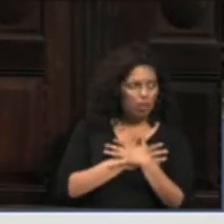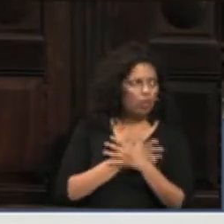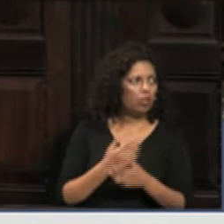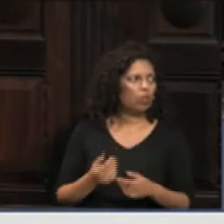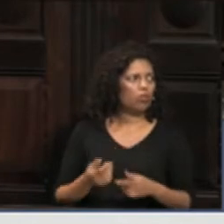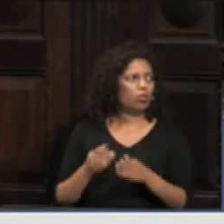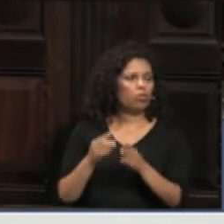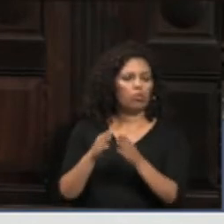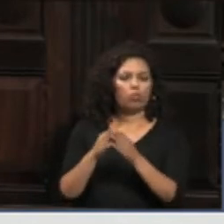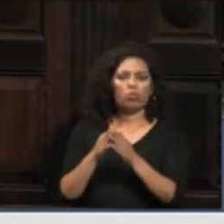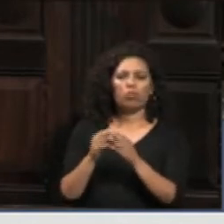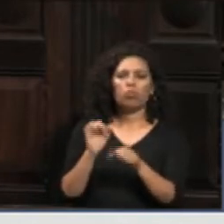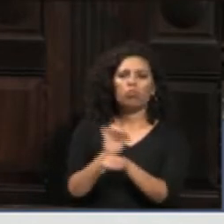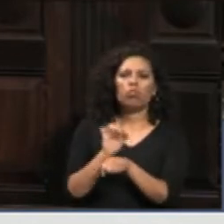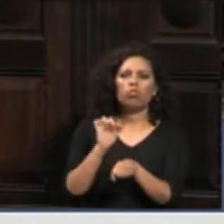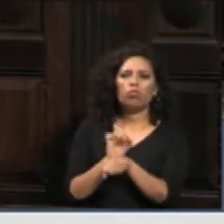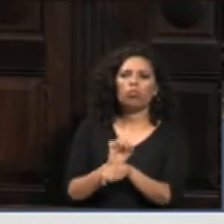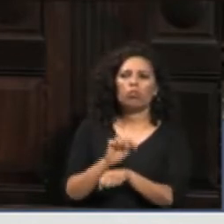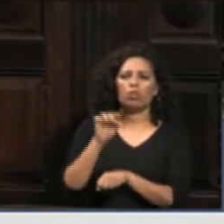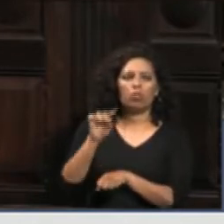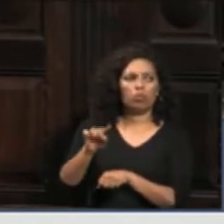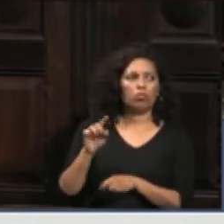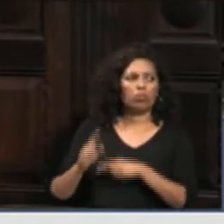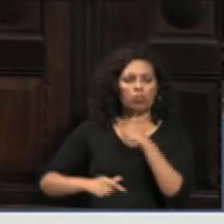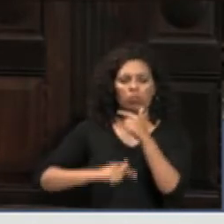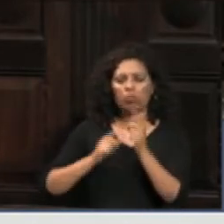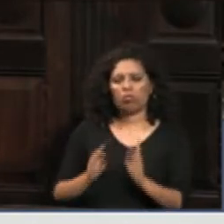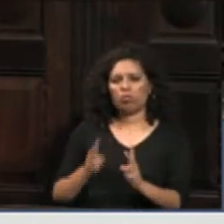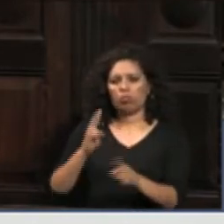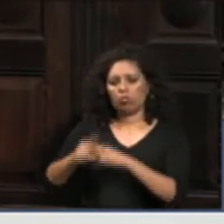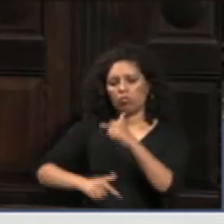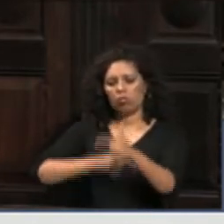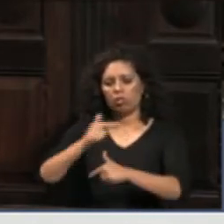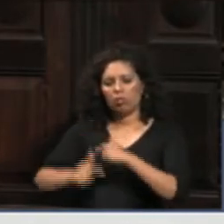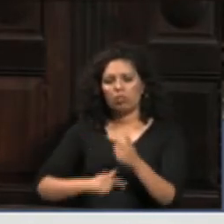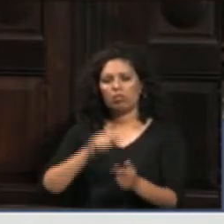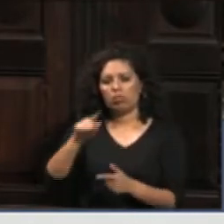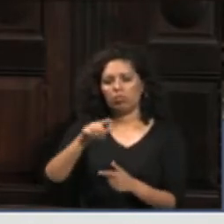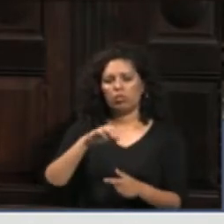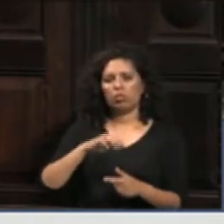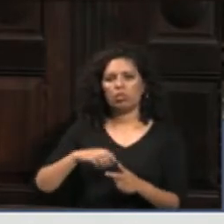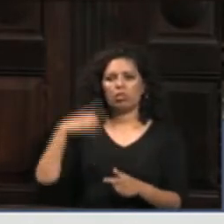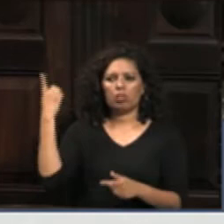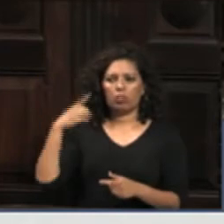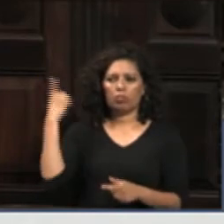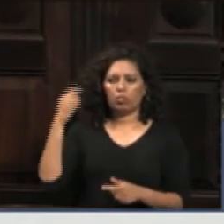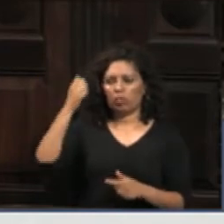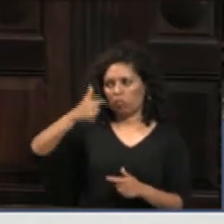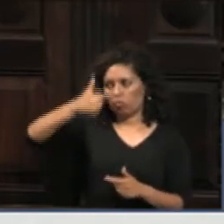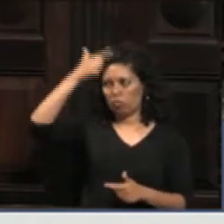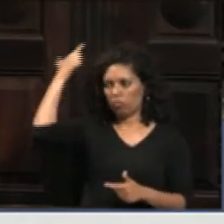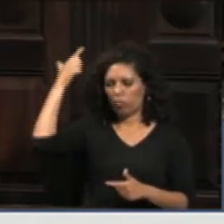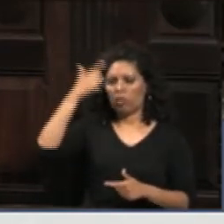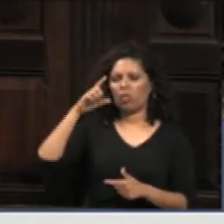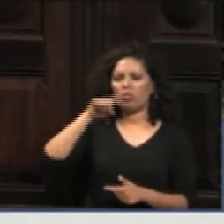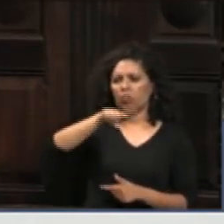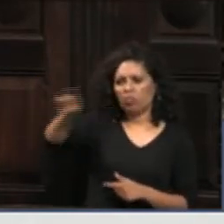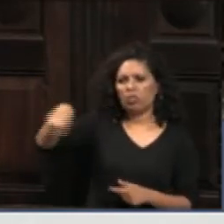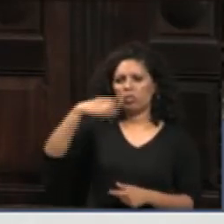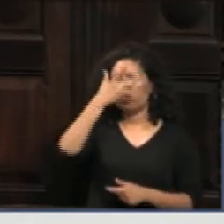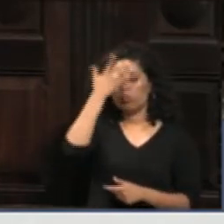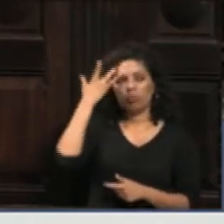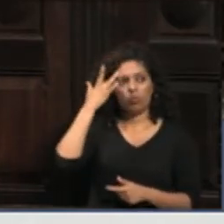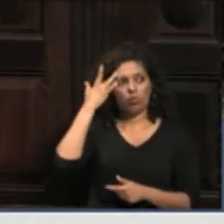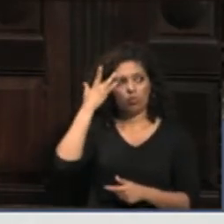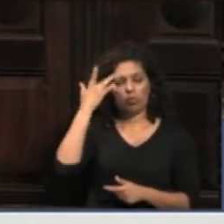Vossa Excelência, assim como o deputado que já citei, o Leomar Coelho, como o deputado Luiz Paulo Corrêa da Rocha, são pessoas que me